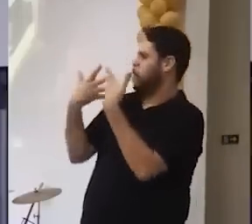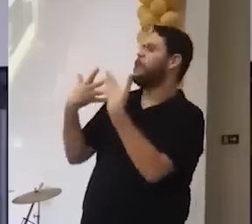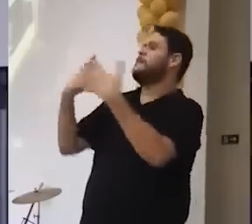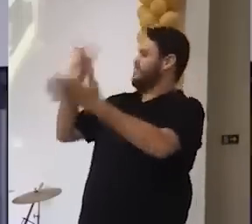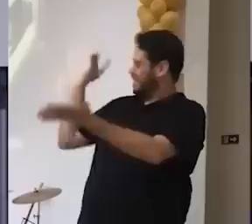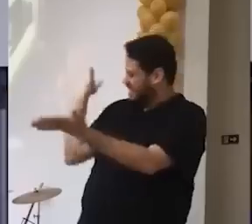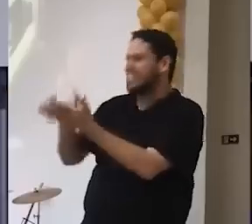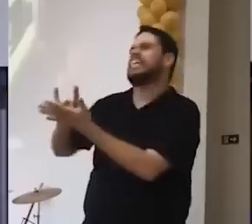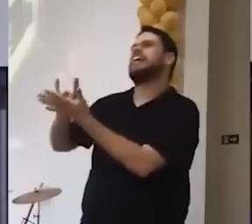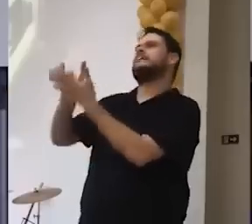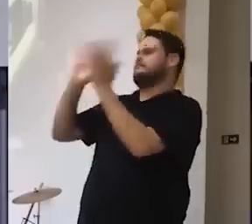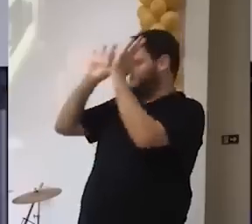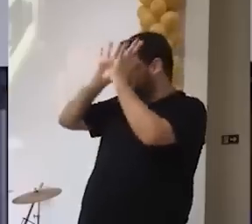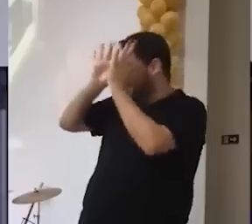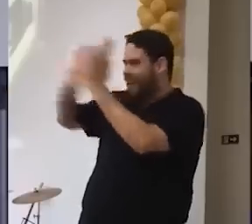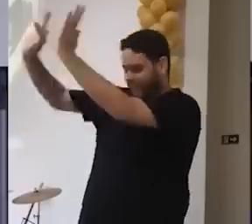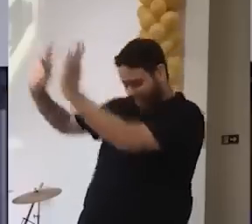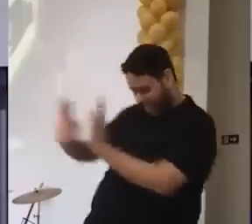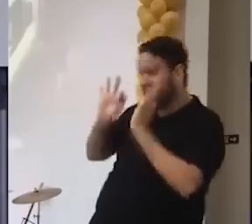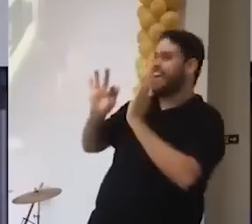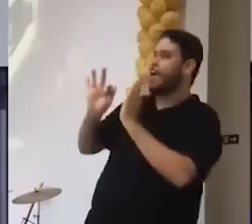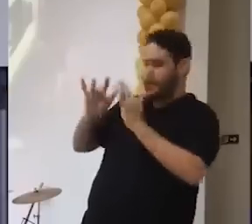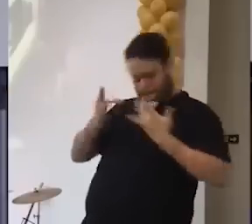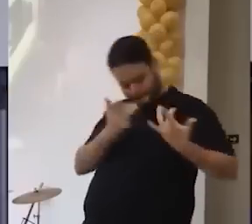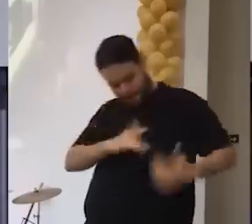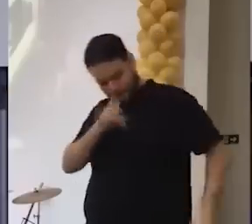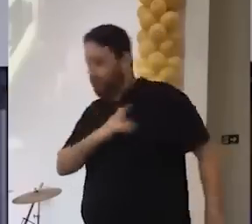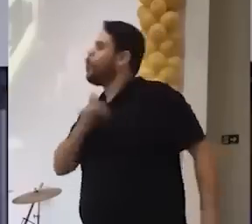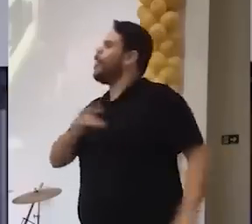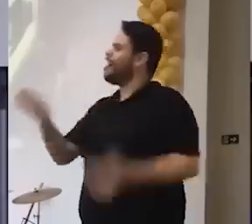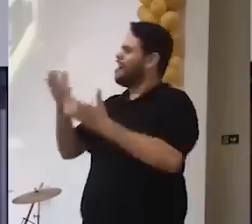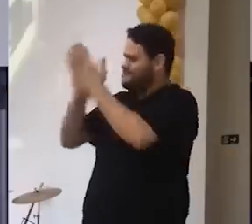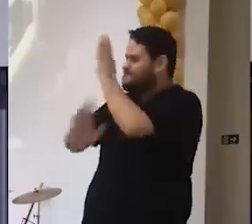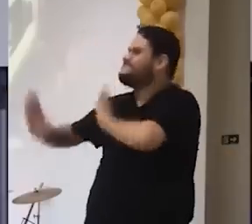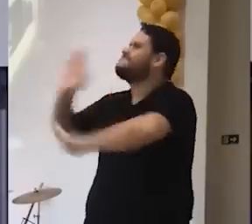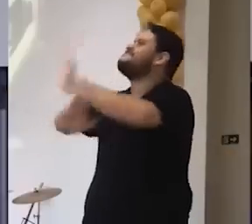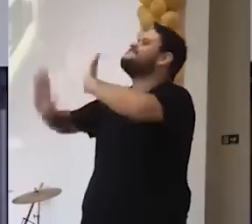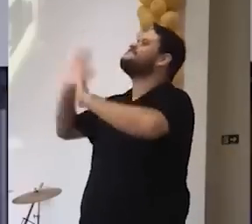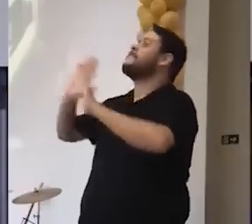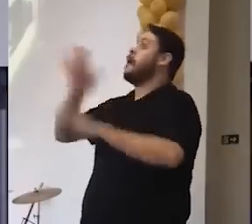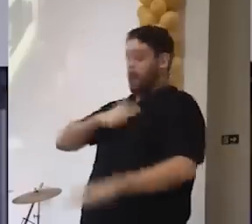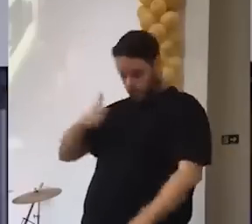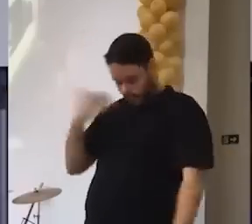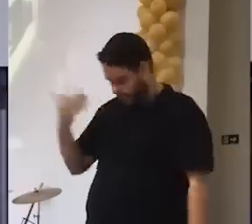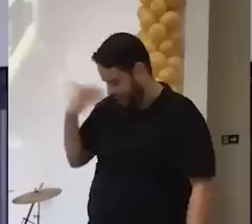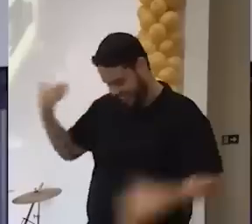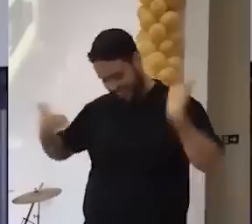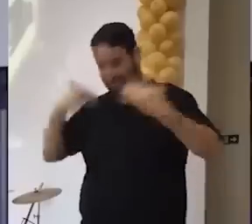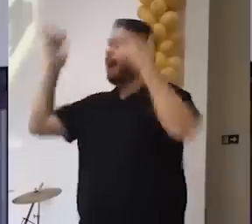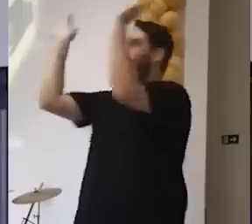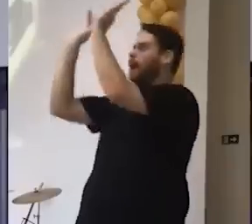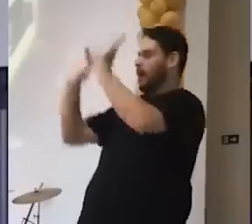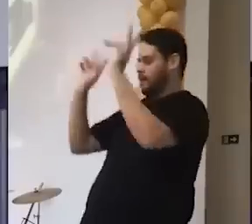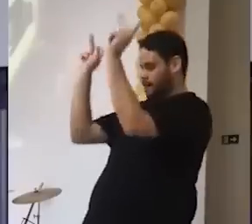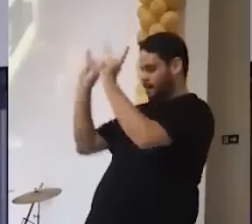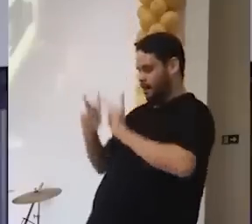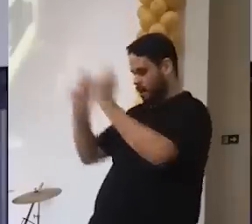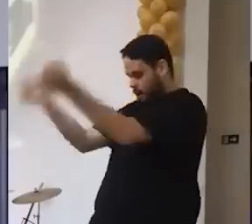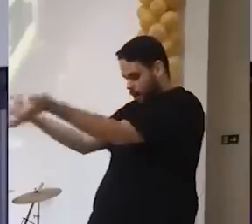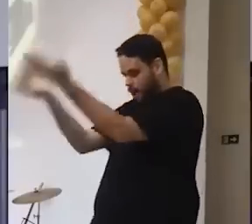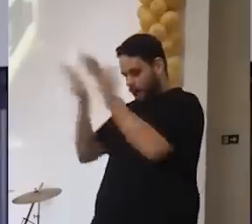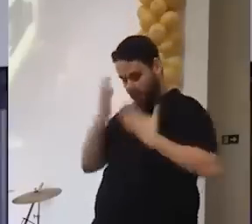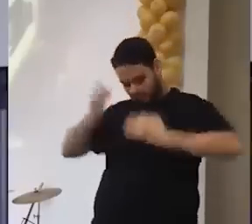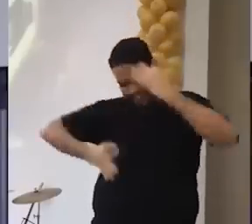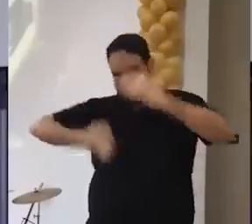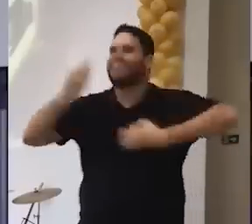verdadeiro, porque tu és fiel, porque tu és misericordioso. Eu quero te adorar porque tu és a minha alegria, porque tu és a minha paz, porque tu és a minha justiça,